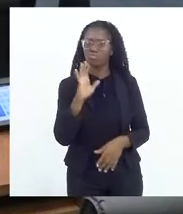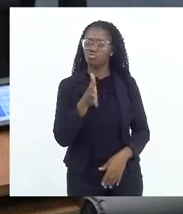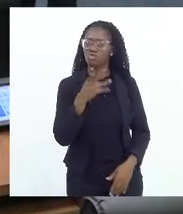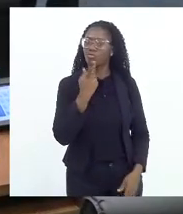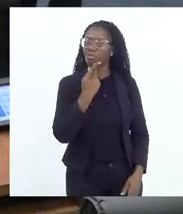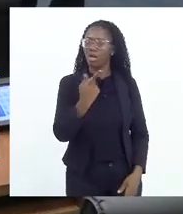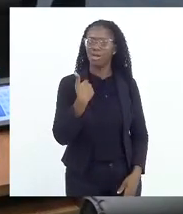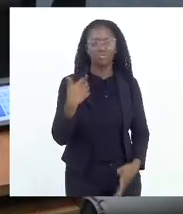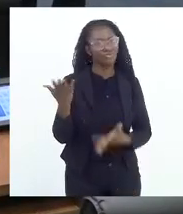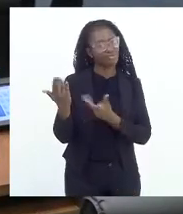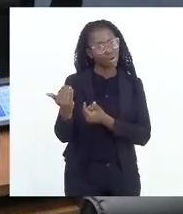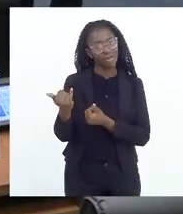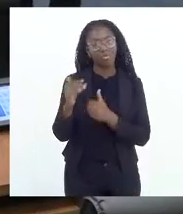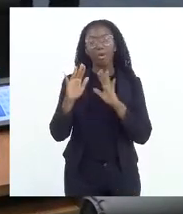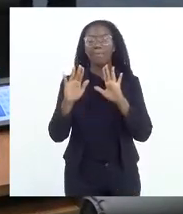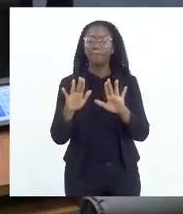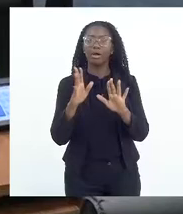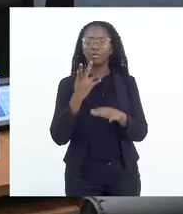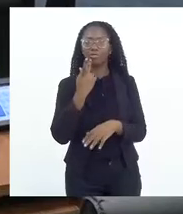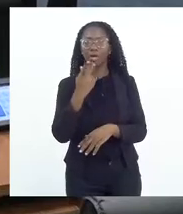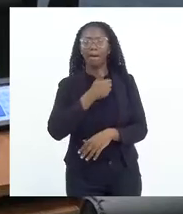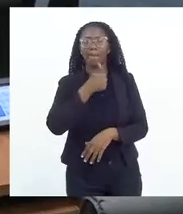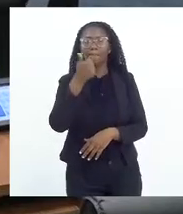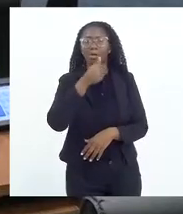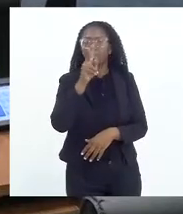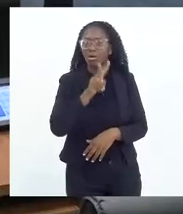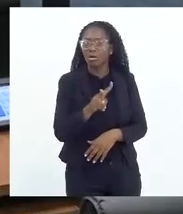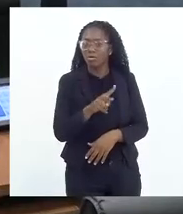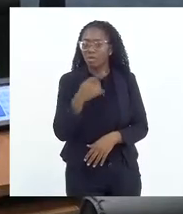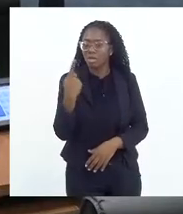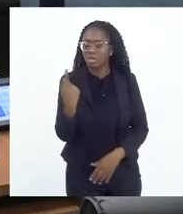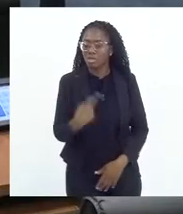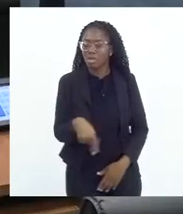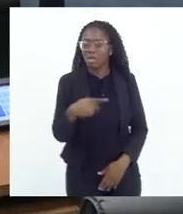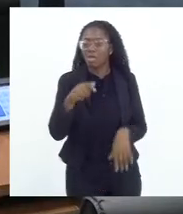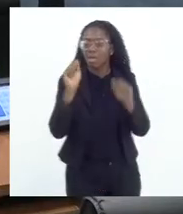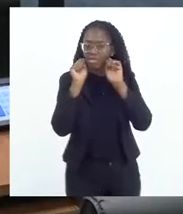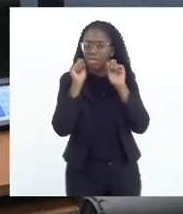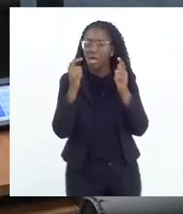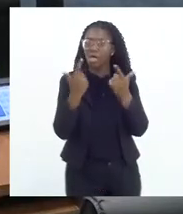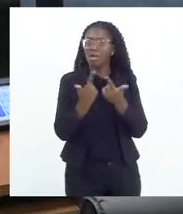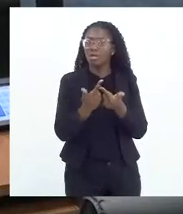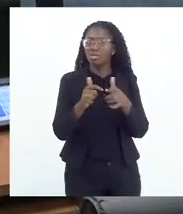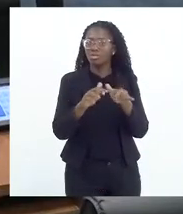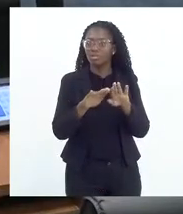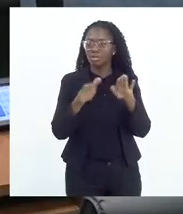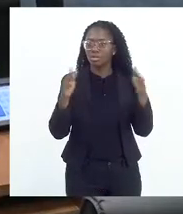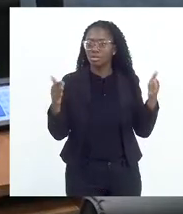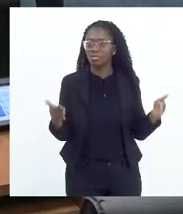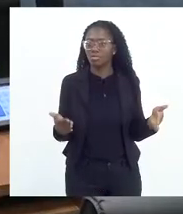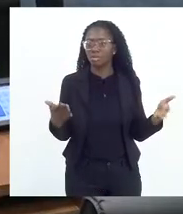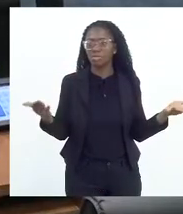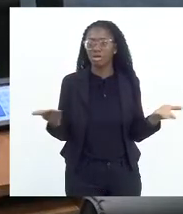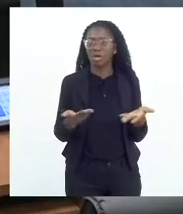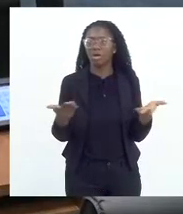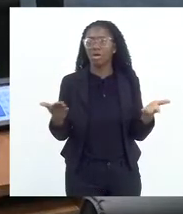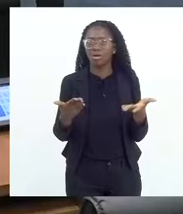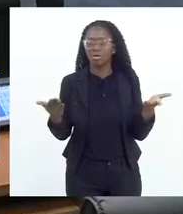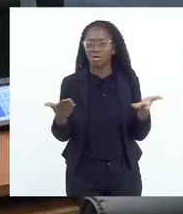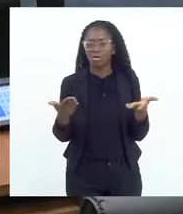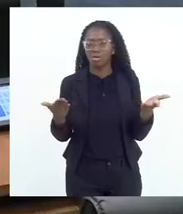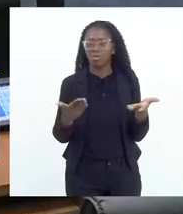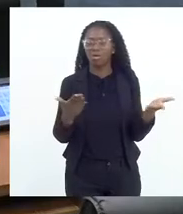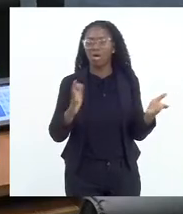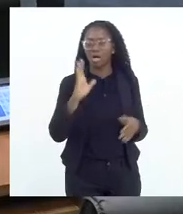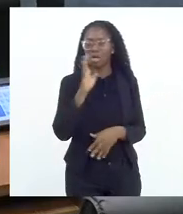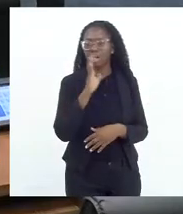juventude, mas acredito que é a primeira vez na história da Assembleia Legislativa que a mesa está sendo composta em sessão ordinária